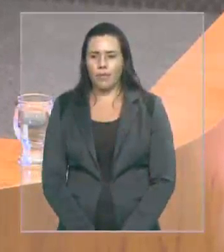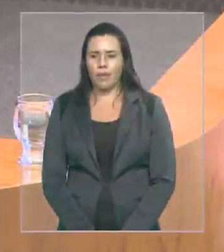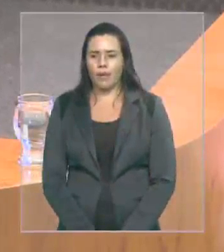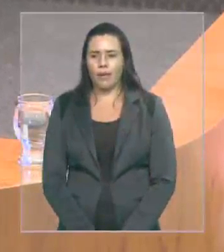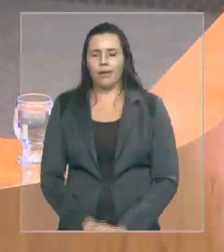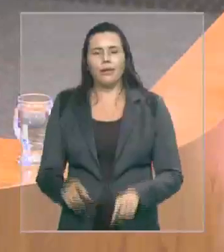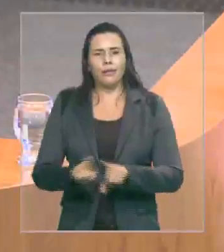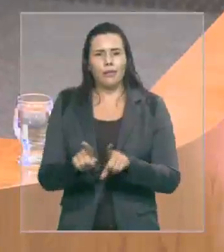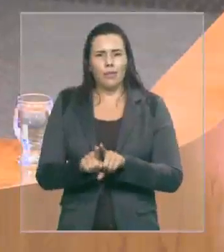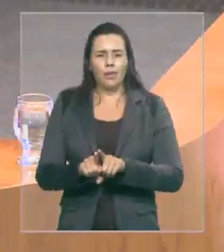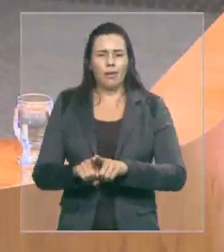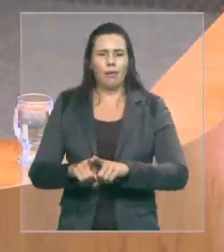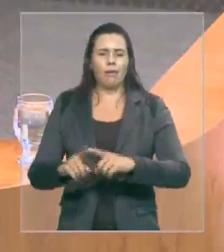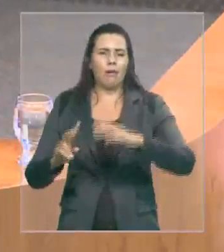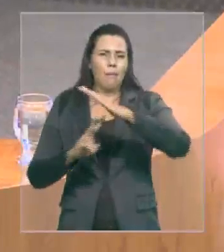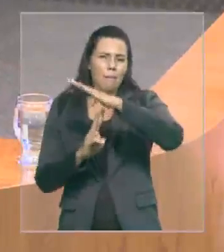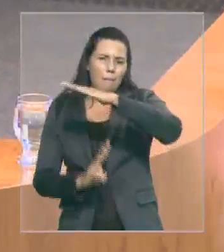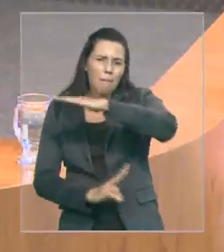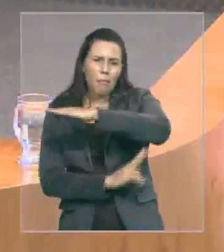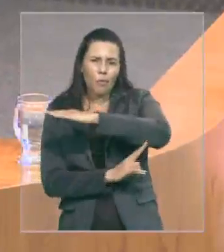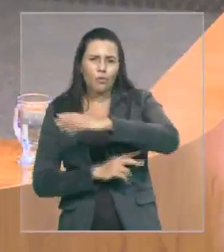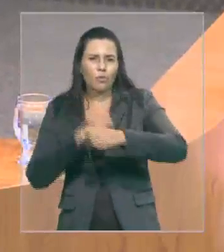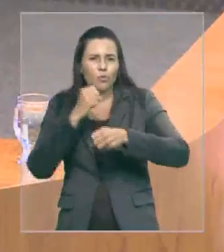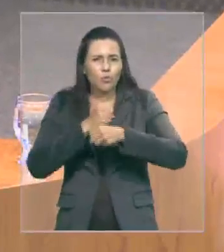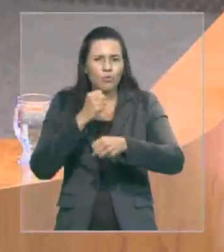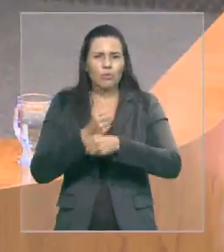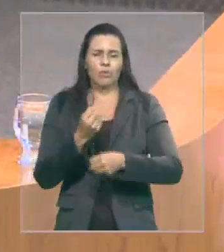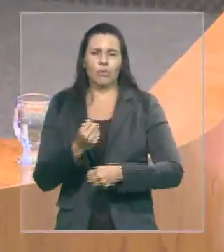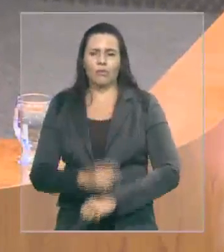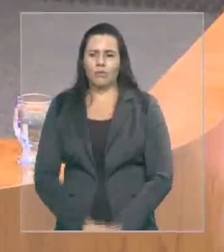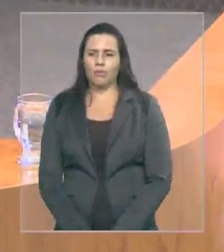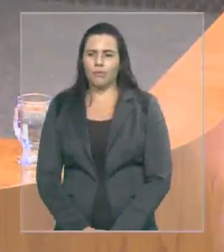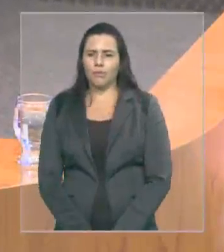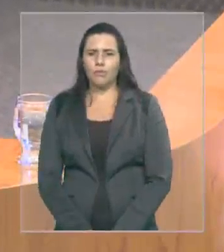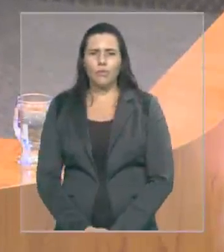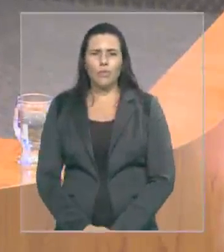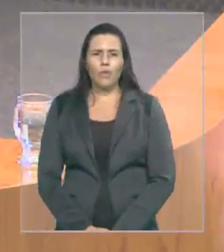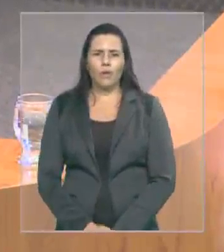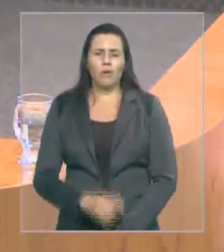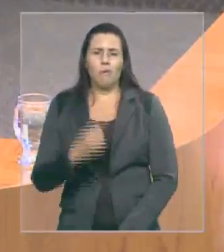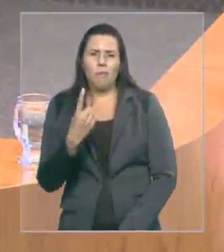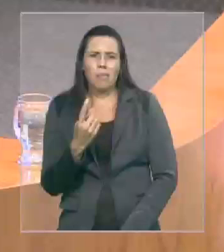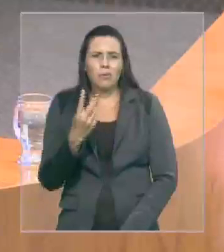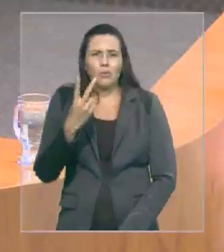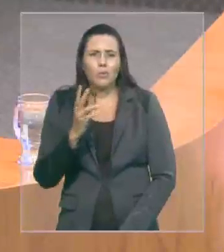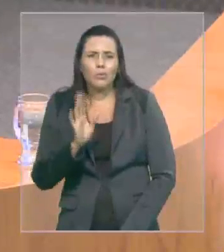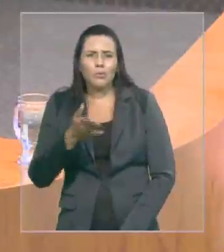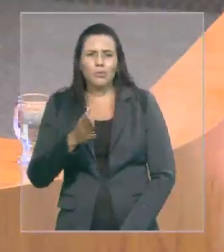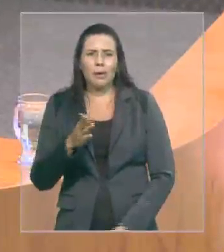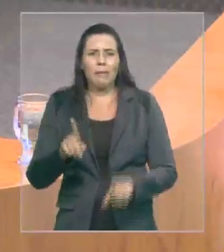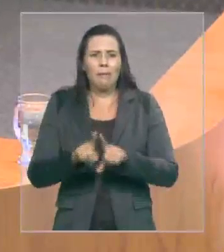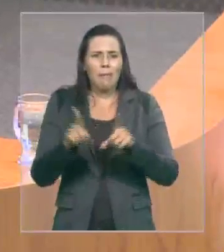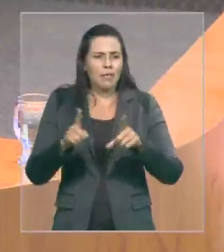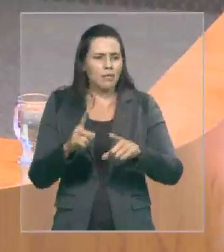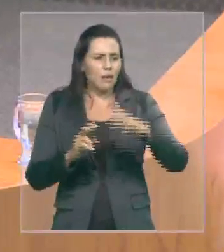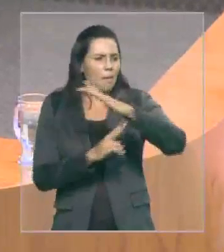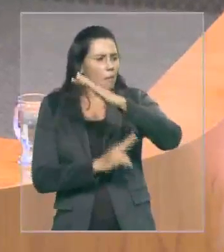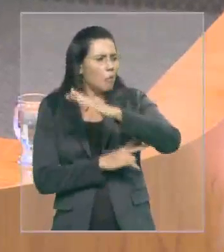ponte várias vezes e não tem transparência. Até hoje eu cobro. E cuidado, pode dar improbidade